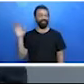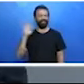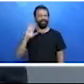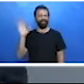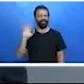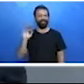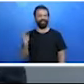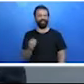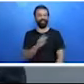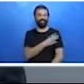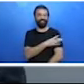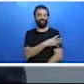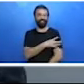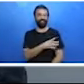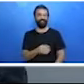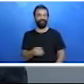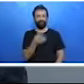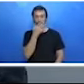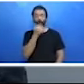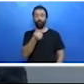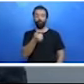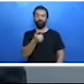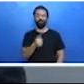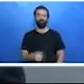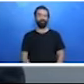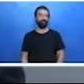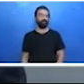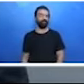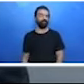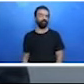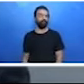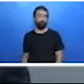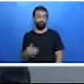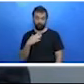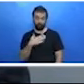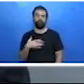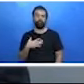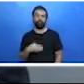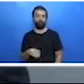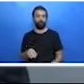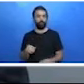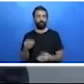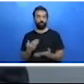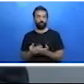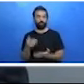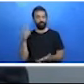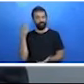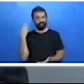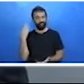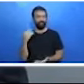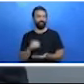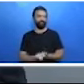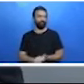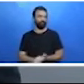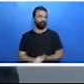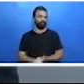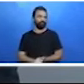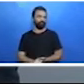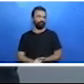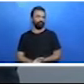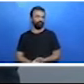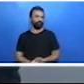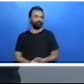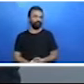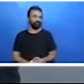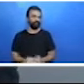Olá, quarto ano, boa tarde. Tudo bem com vocês? Gostaram da nossa última aula? Hoje tem mais, hein? Hoje tem mais